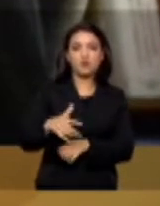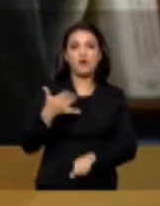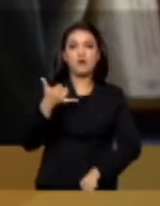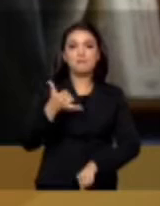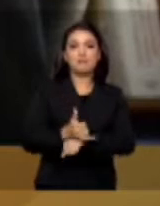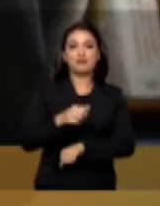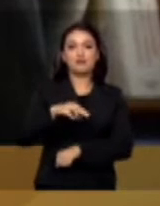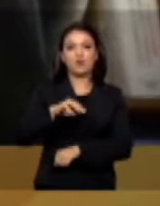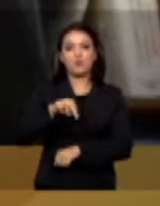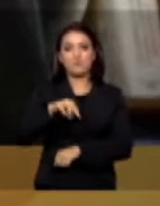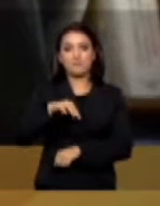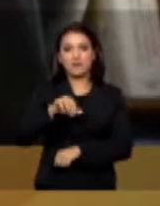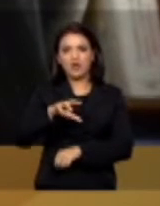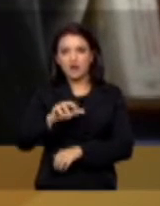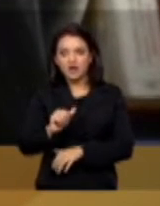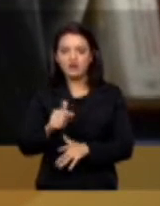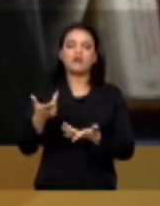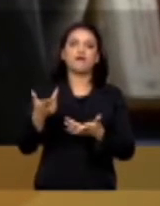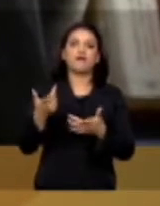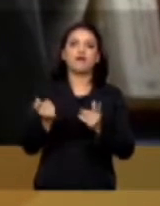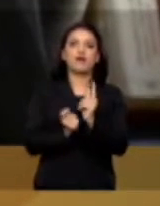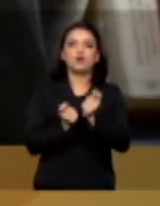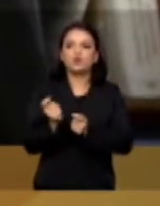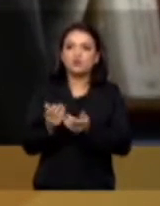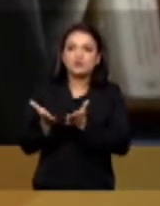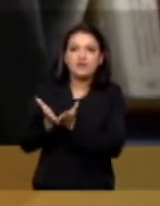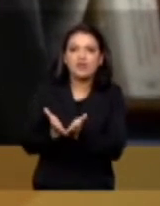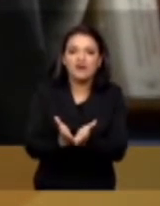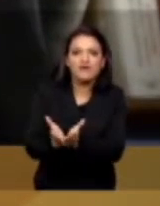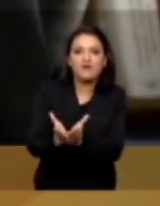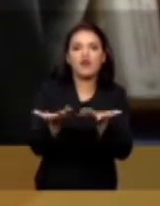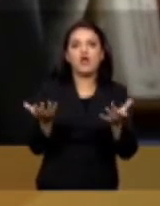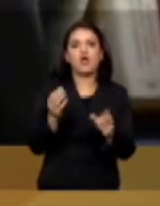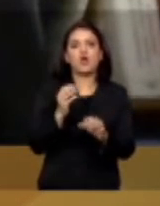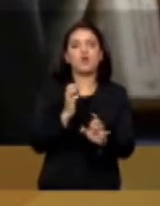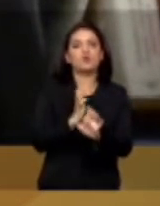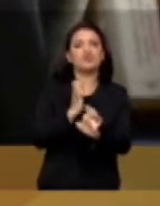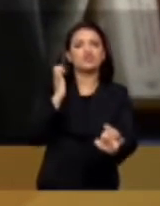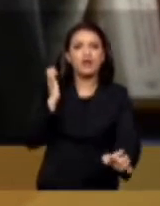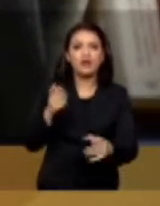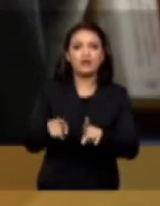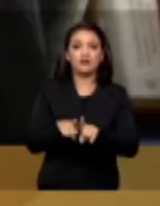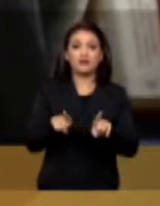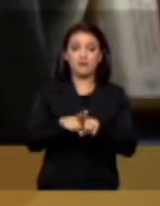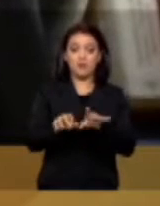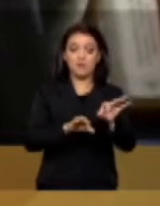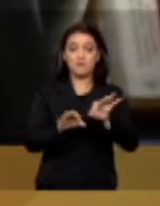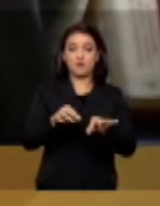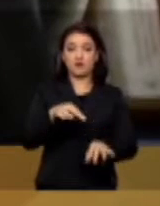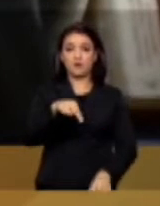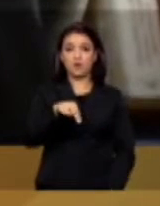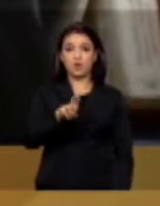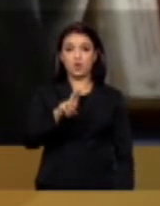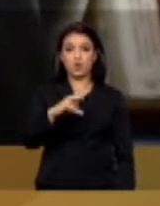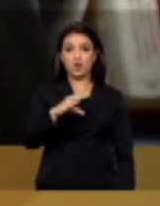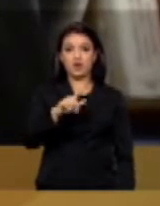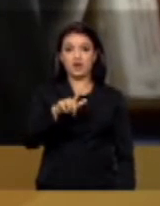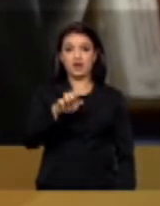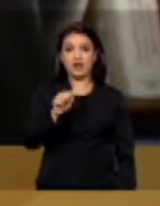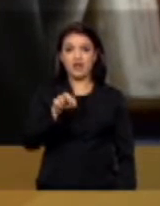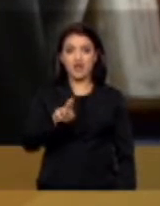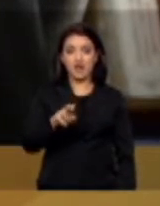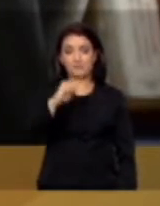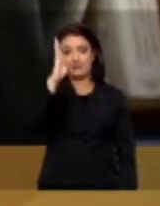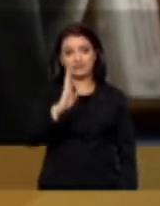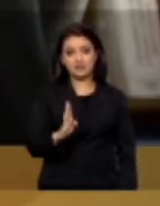metalmecânica, a indústria naval, a indústria, a engenharia pesada, além do programa nuclear brasileiro. E esse